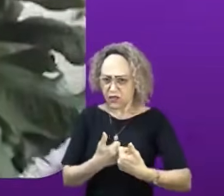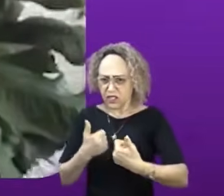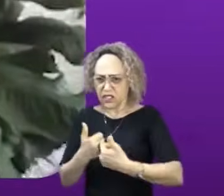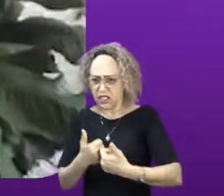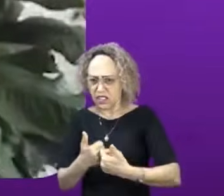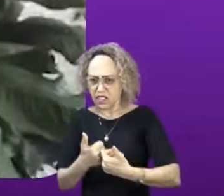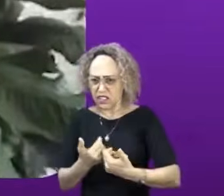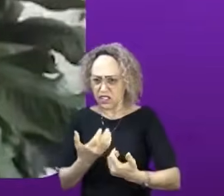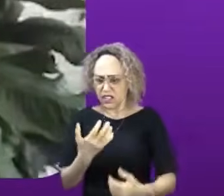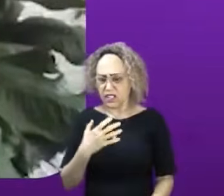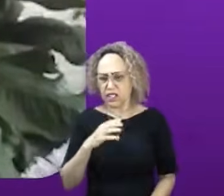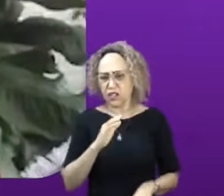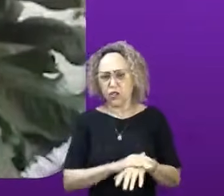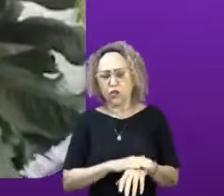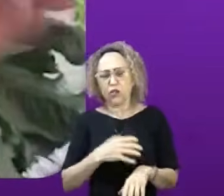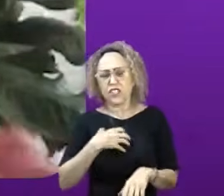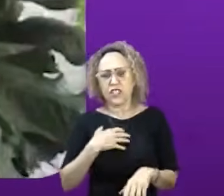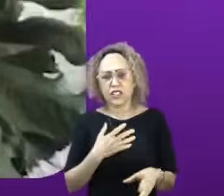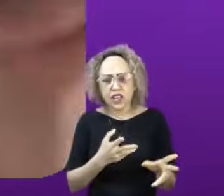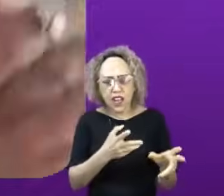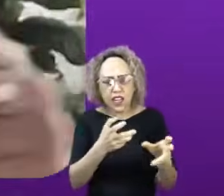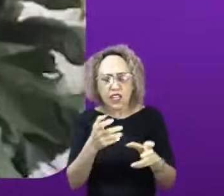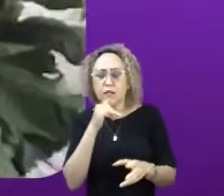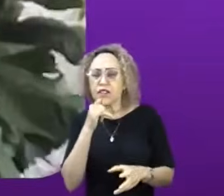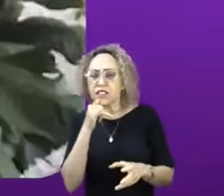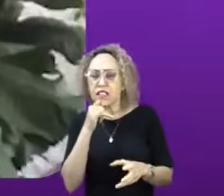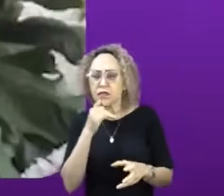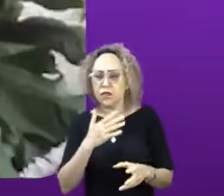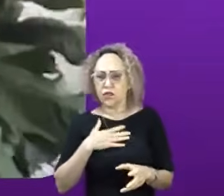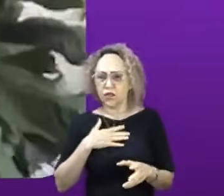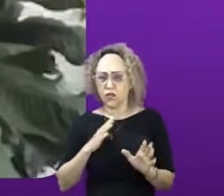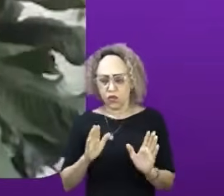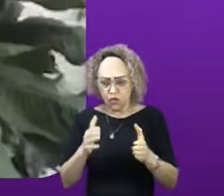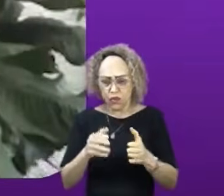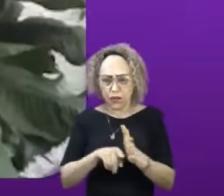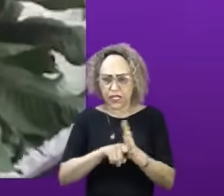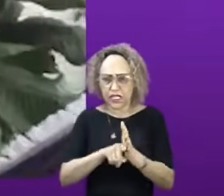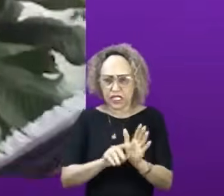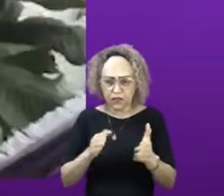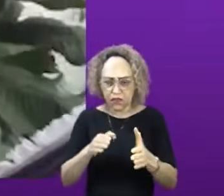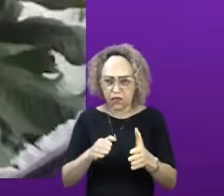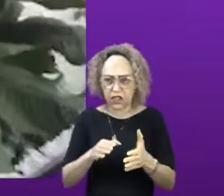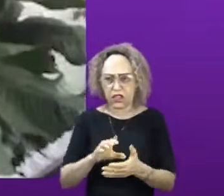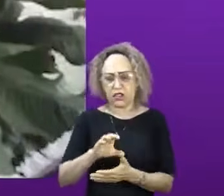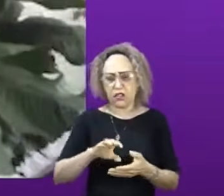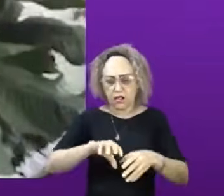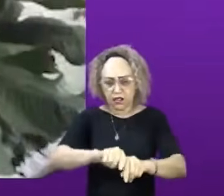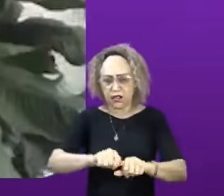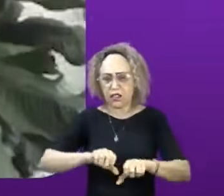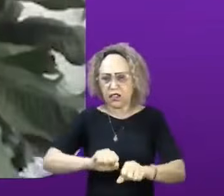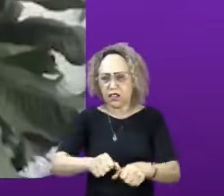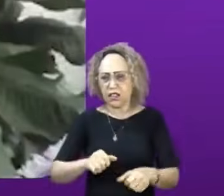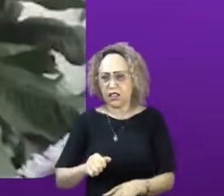isso? O jeito de entender e olhar o barro, que foi o meu recorte de pesquisa, né? Foi com as ceramistas